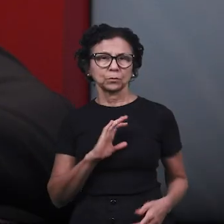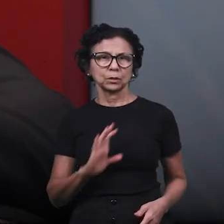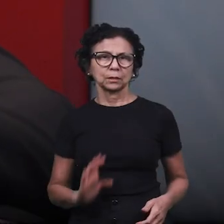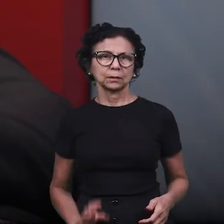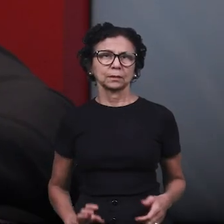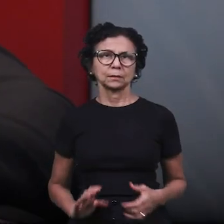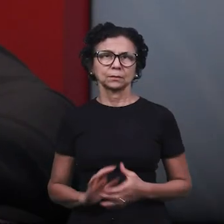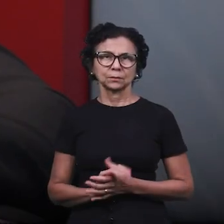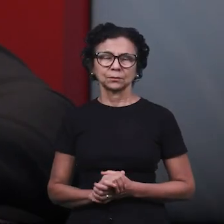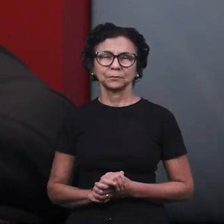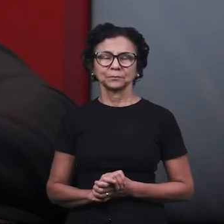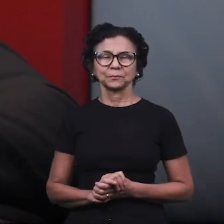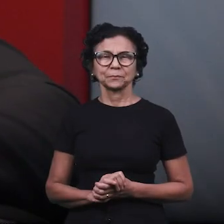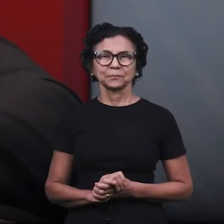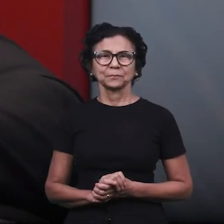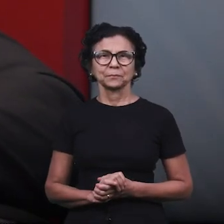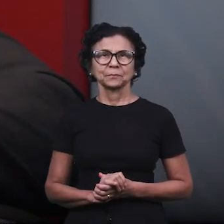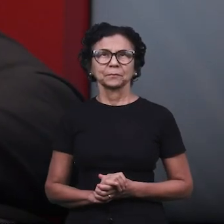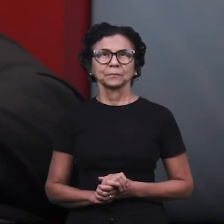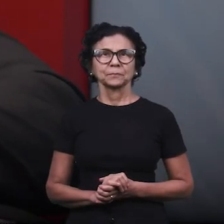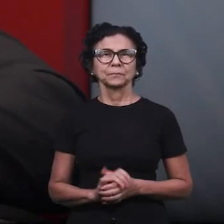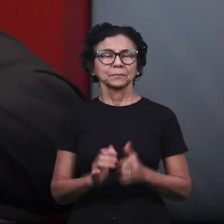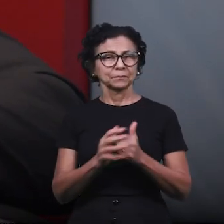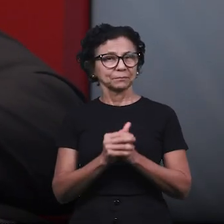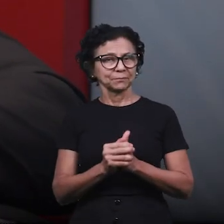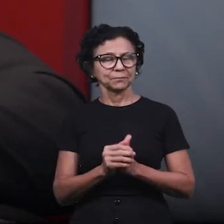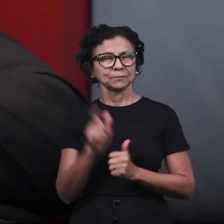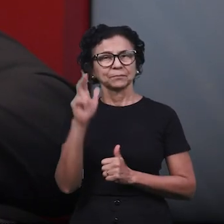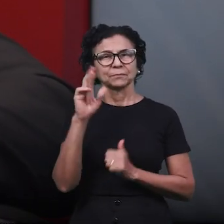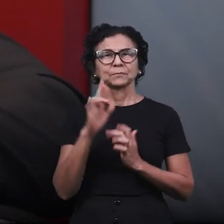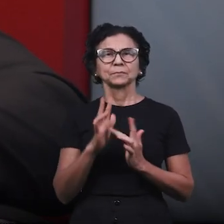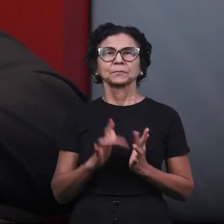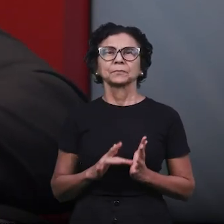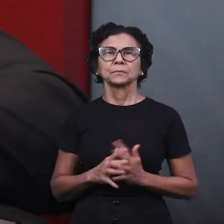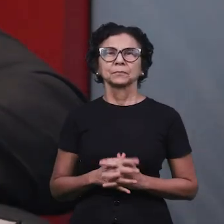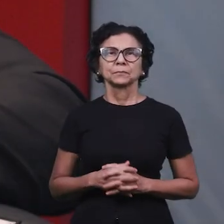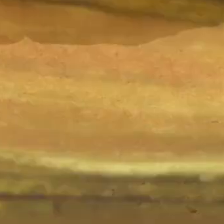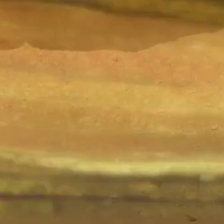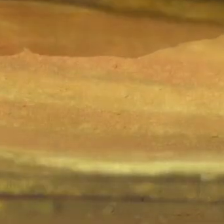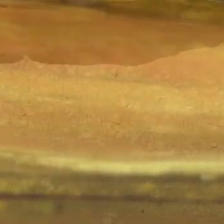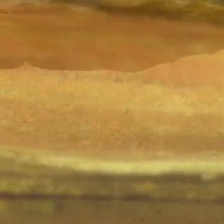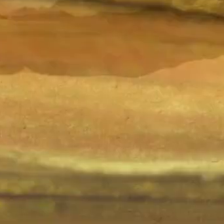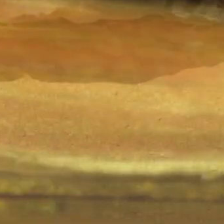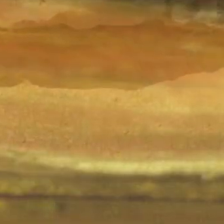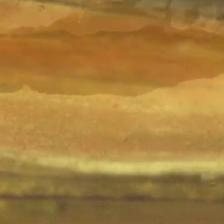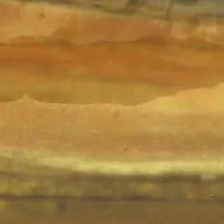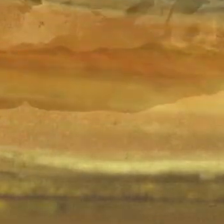vivo, comunhão da igreja, o Espírito se revela. Amém? Paz do Senhor, queridos.